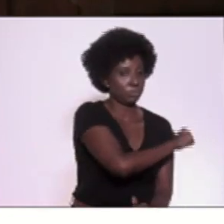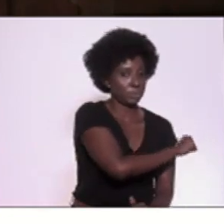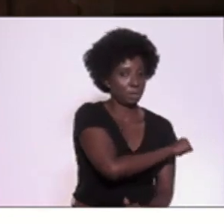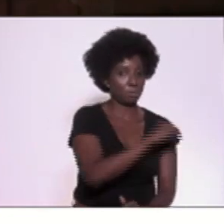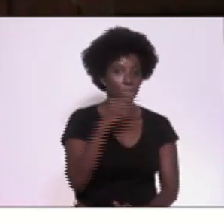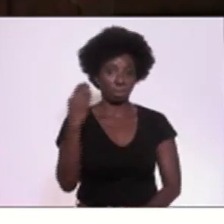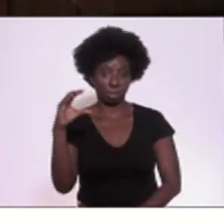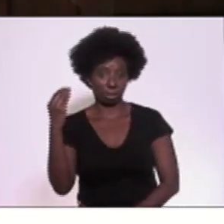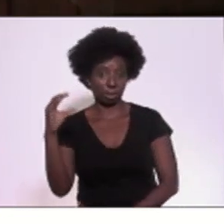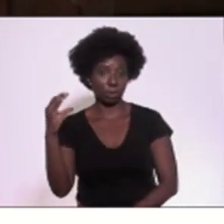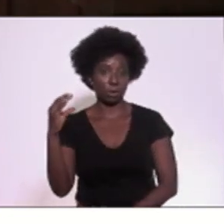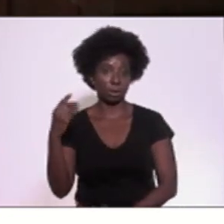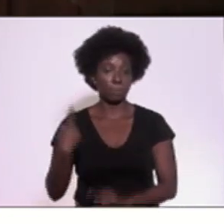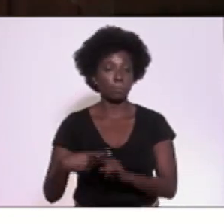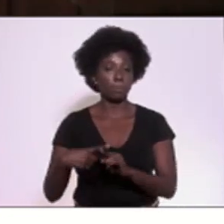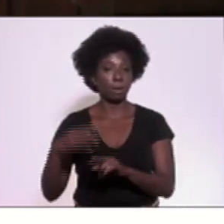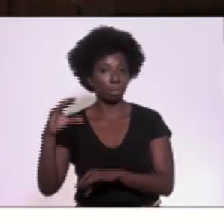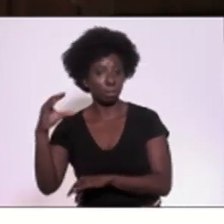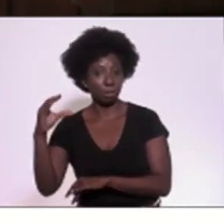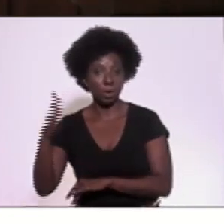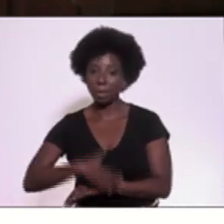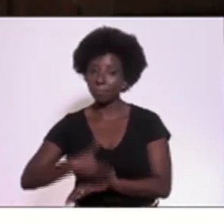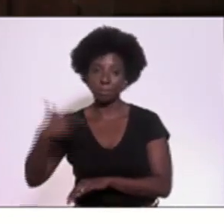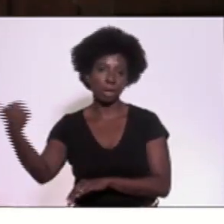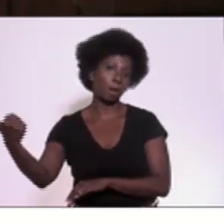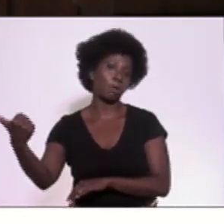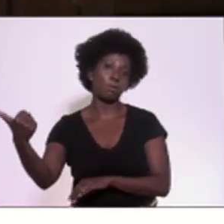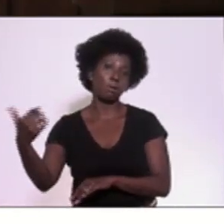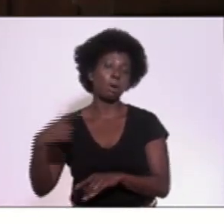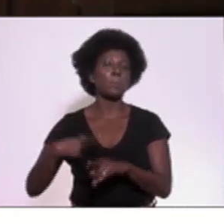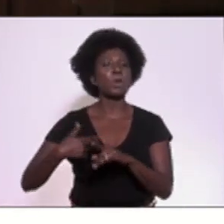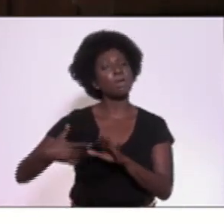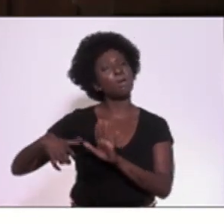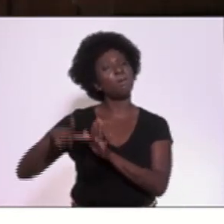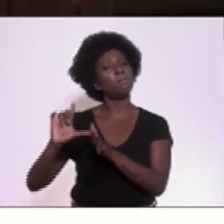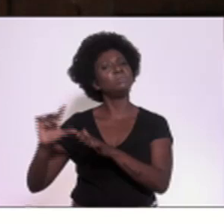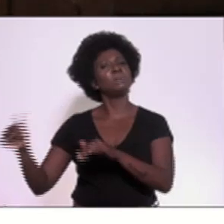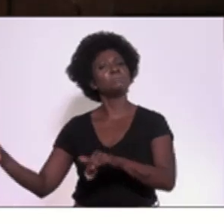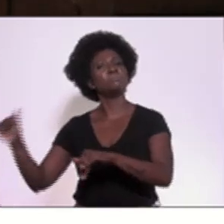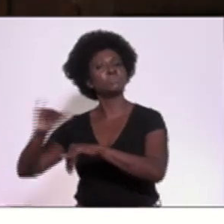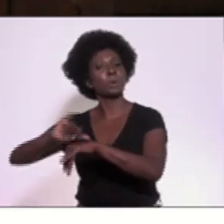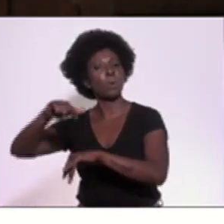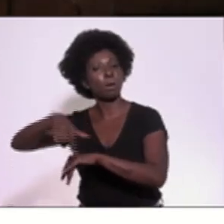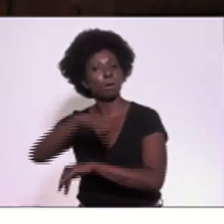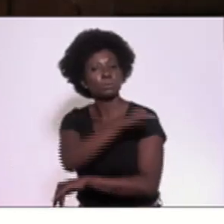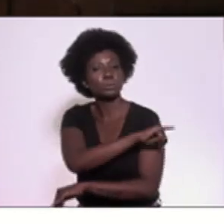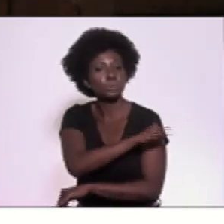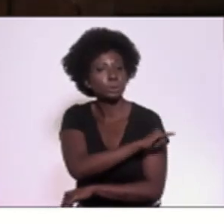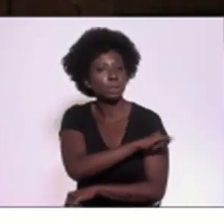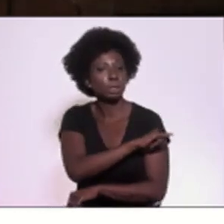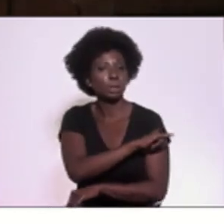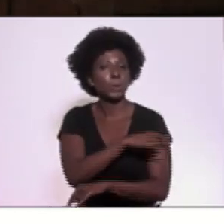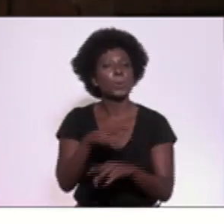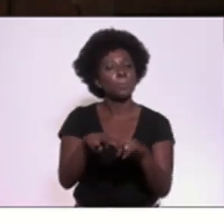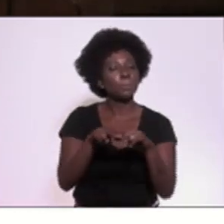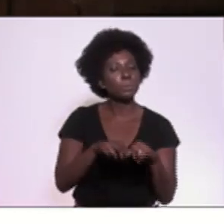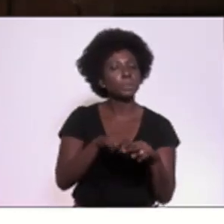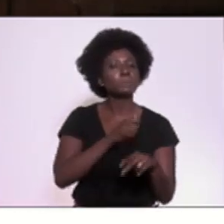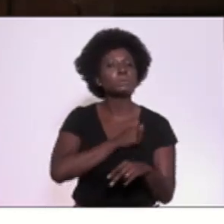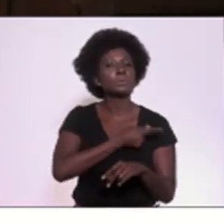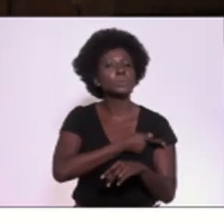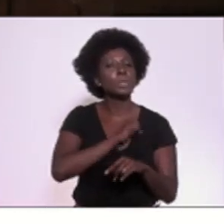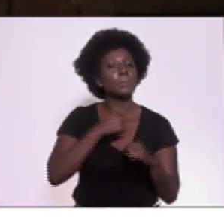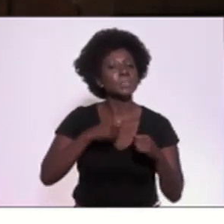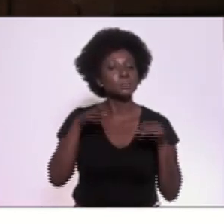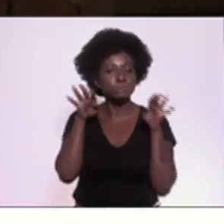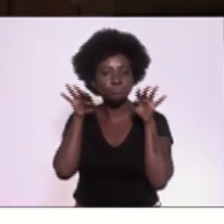tem uma construção como capital, por ter sido capital do estado do Rio de Janeiro por muito tempo. Então, São Gonçalo precisa de um olhar mais